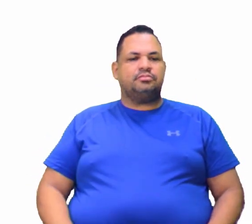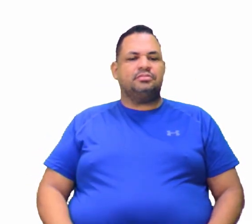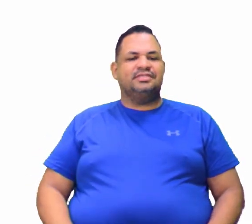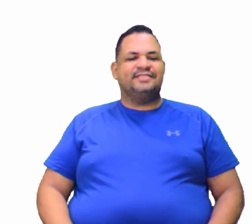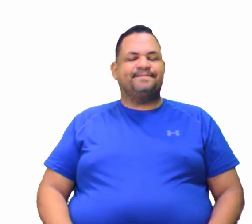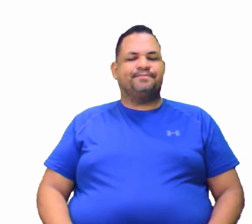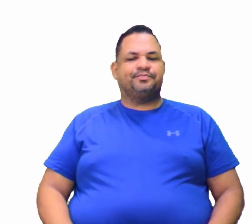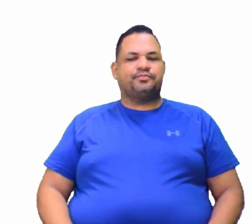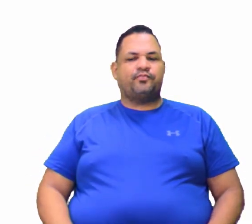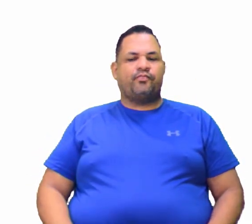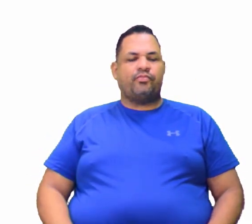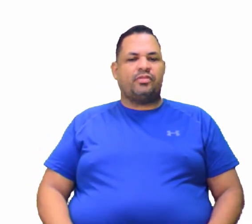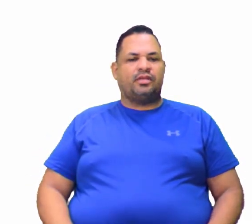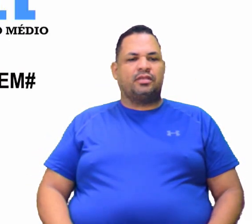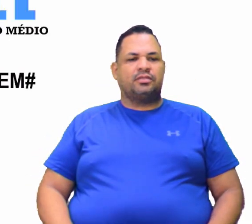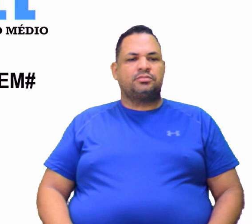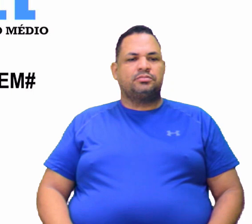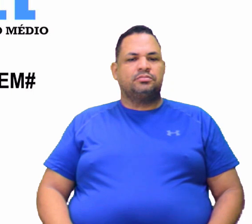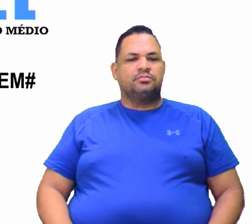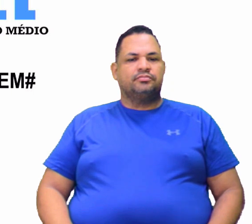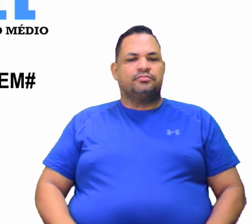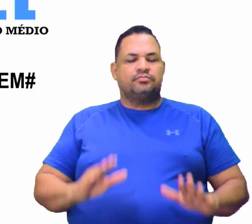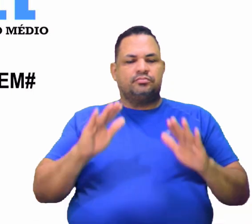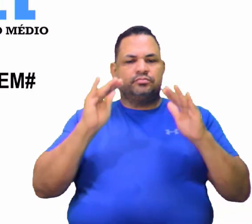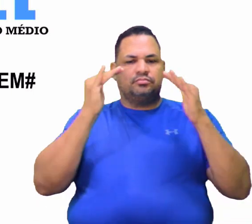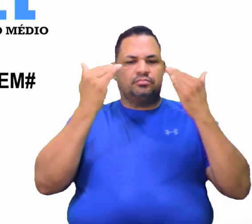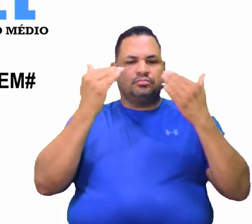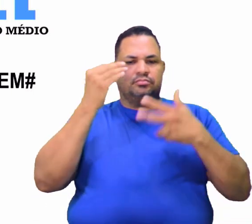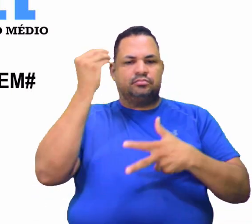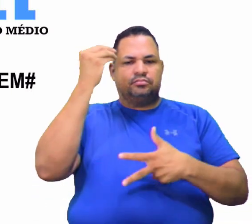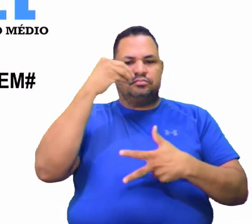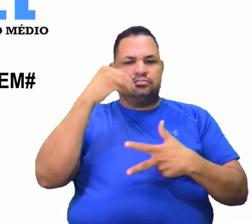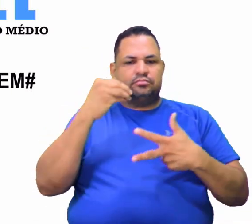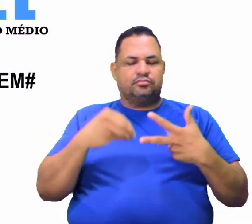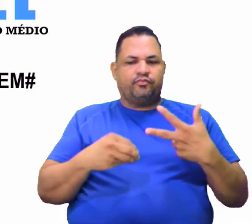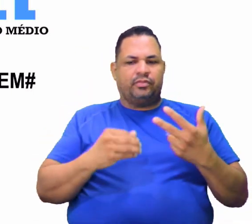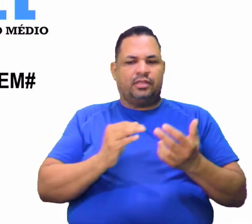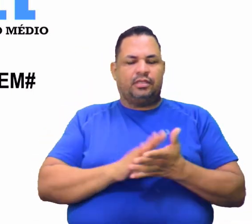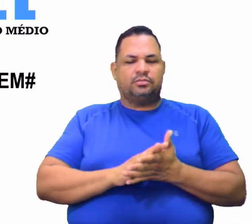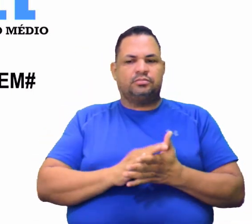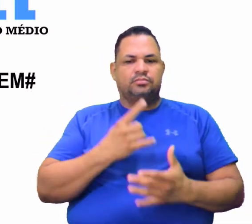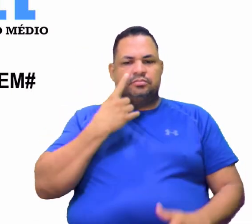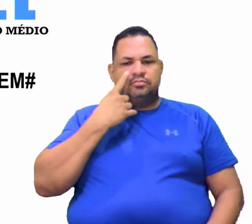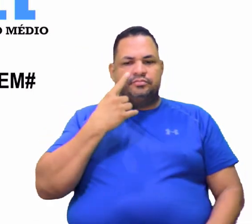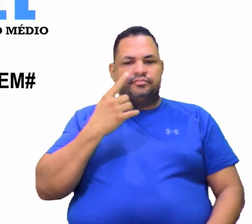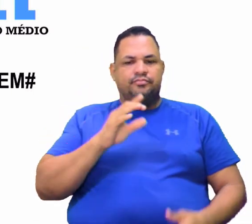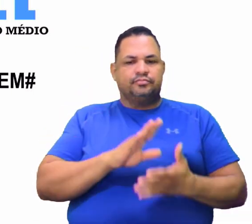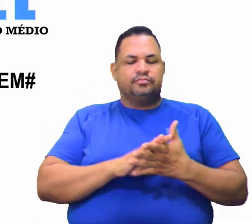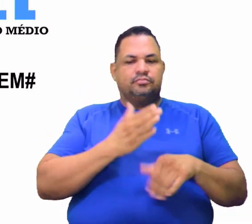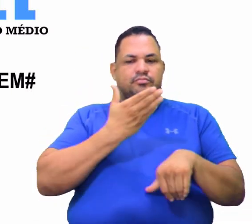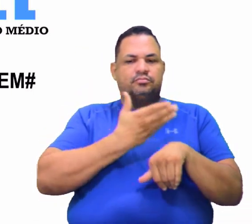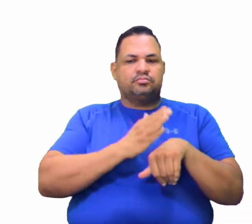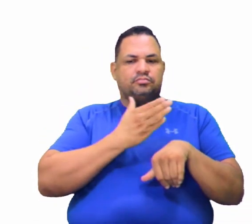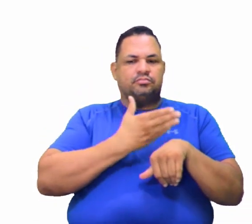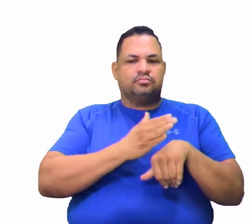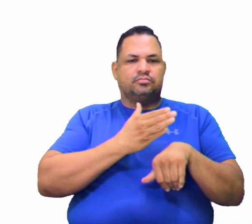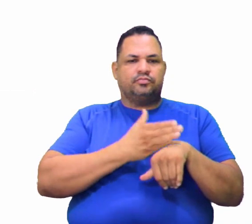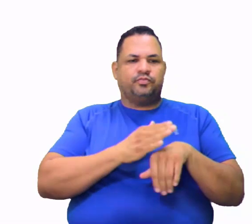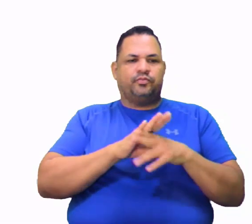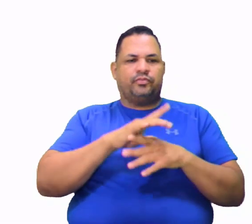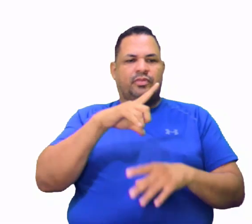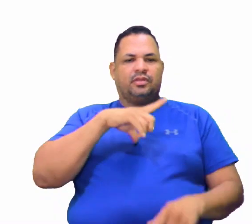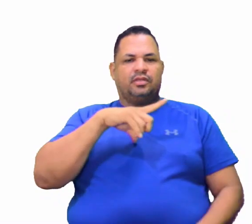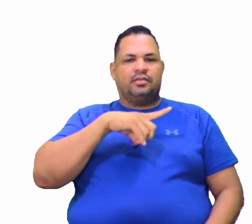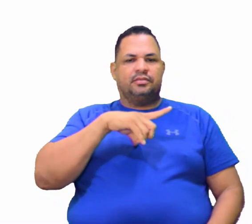Pronto, amados. Vamos lá para o nosso Se Liga do Enem, né? Olha só o momento de treinar.